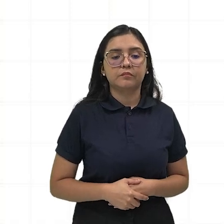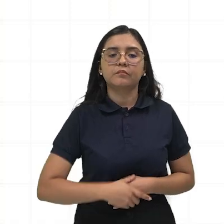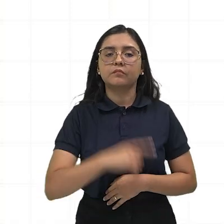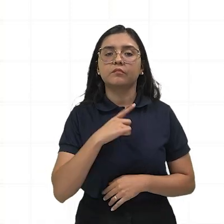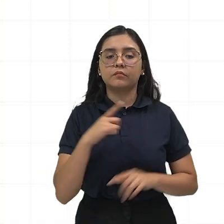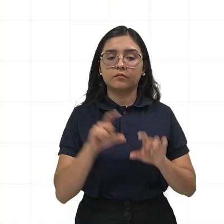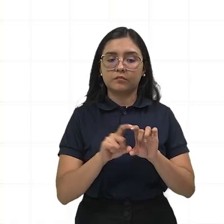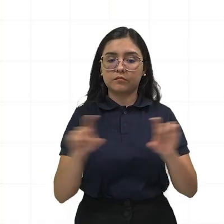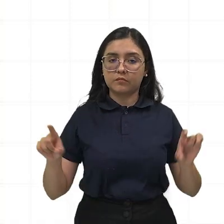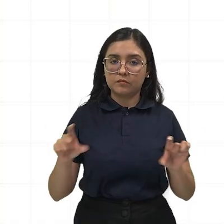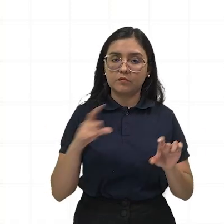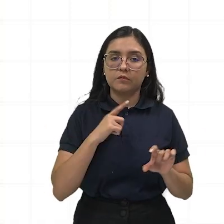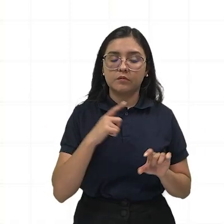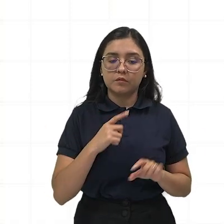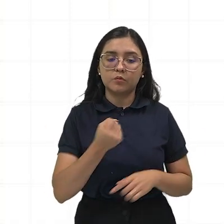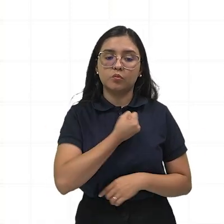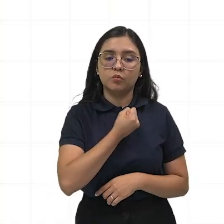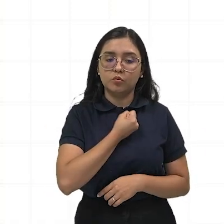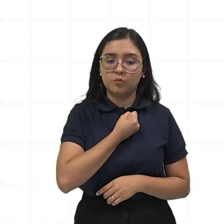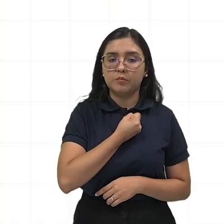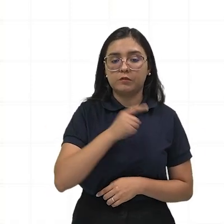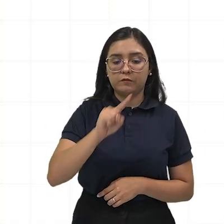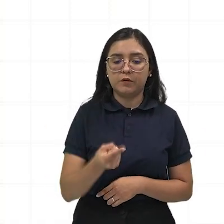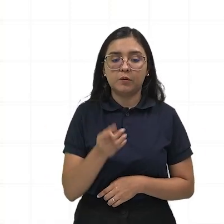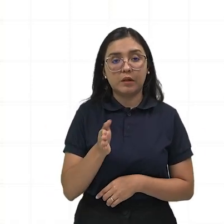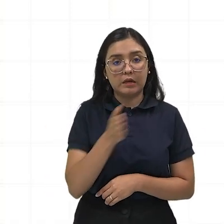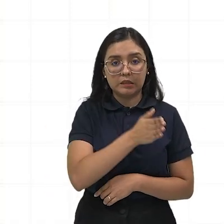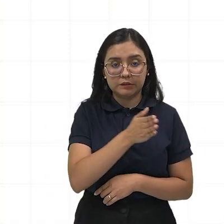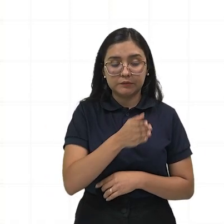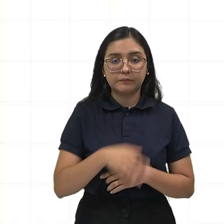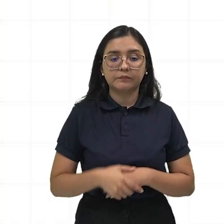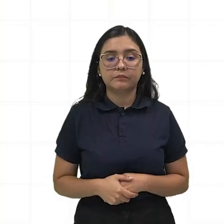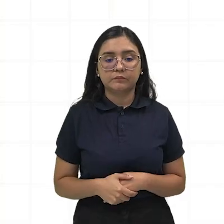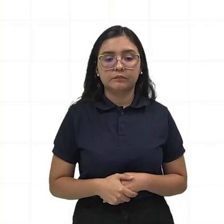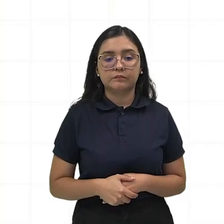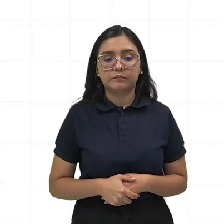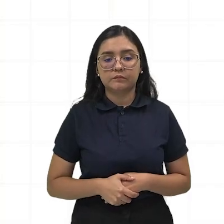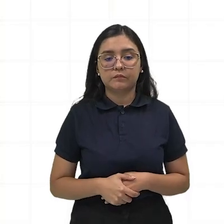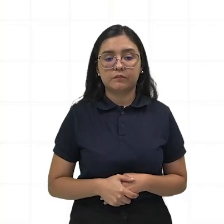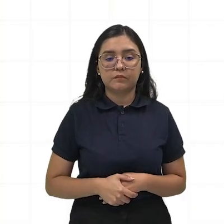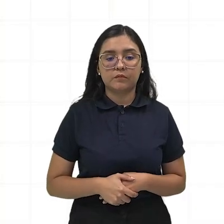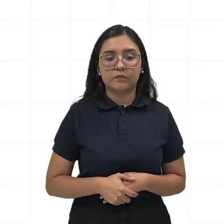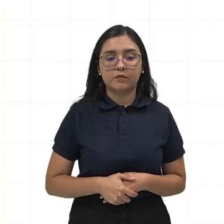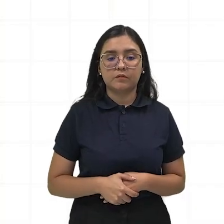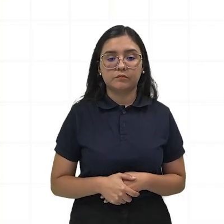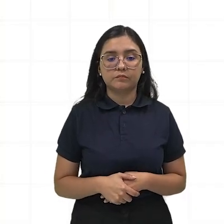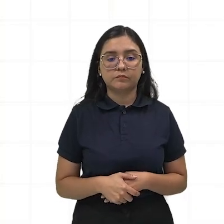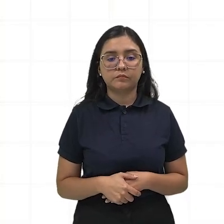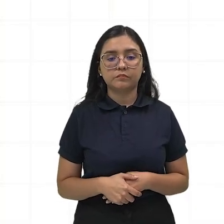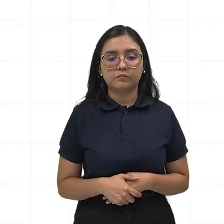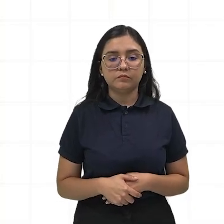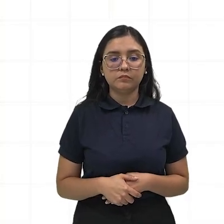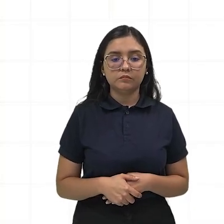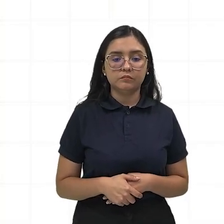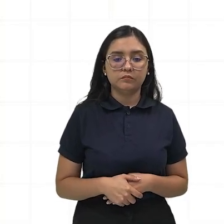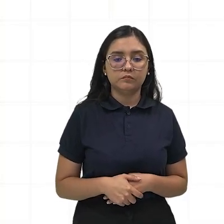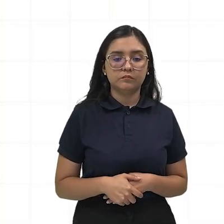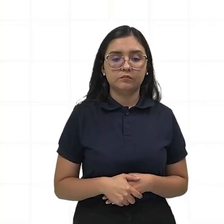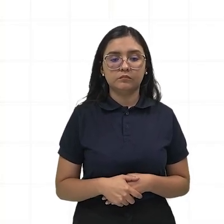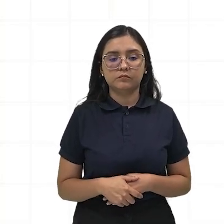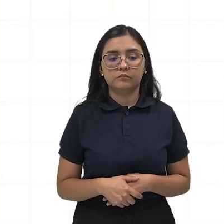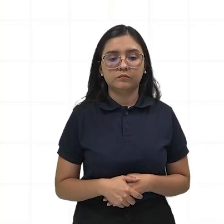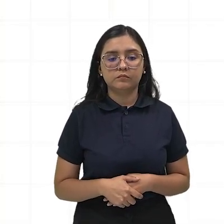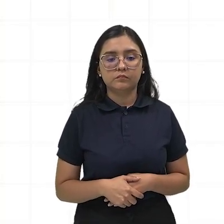parte inteira, beleza? Parte inteira. Isso aqui eu estou fazendo